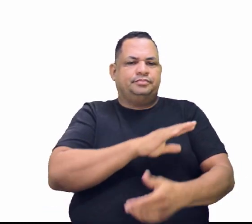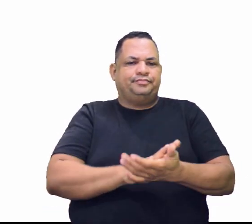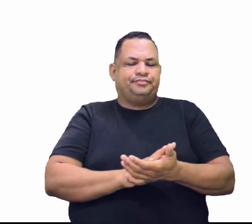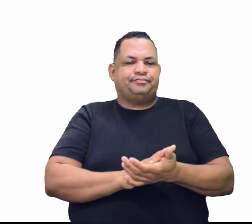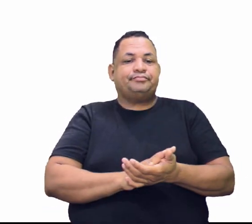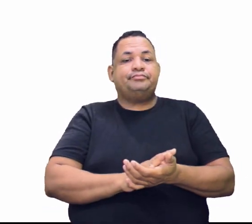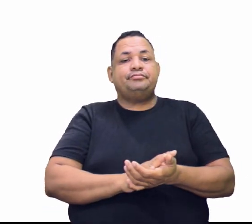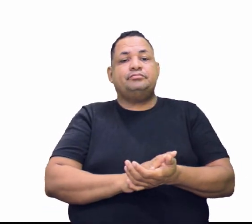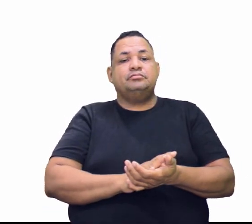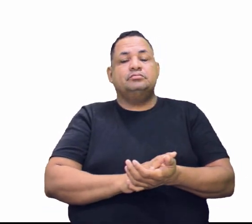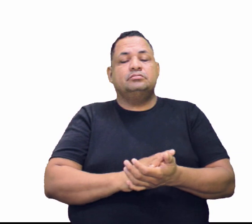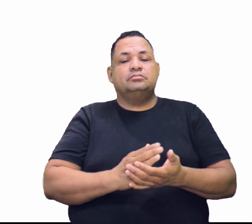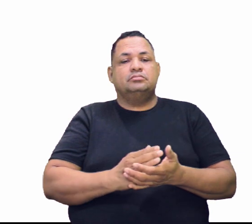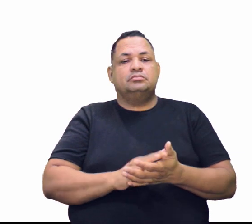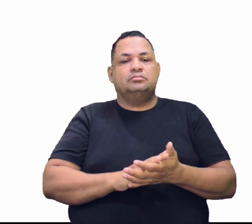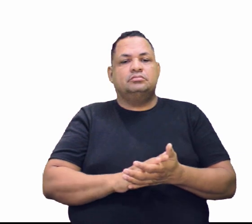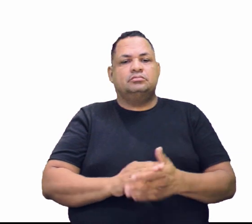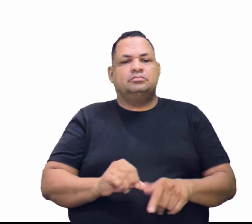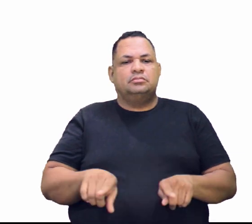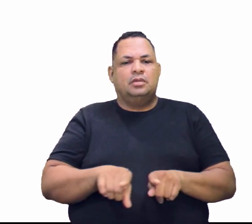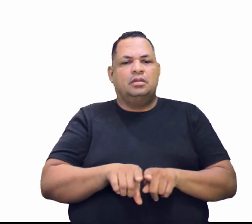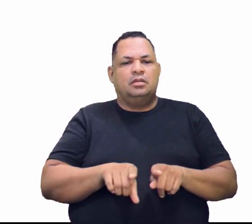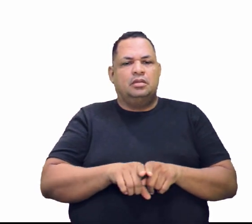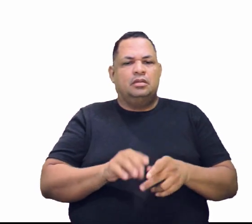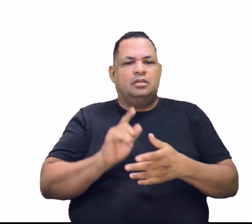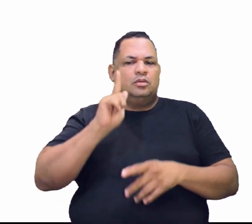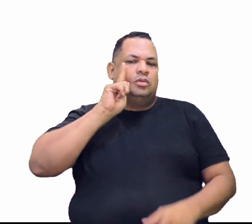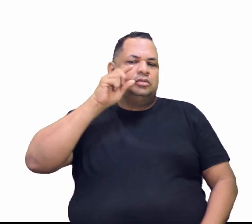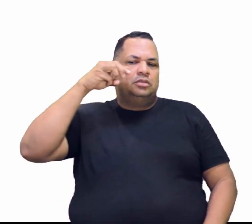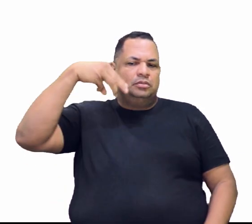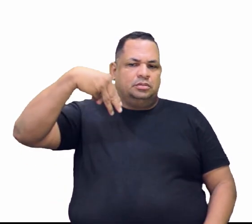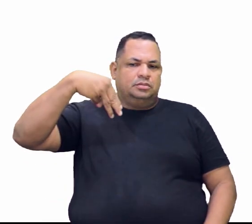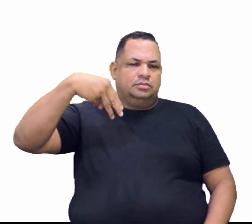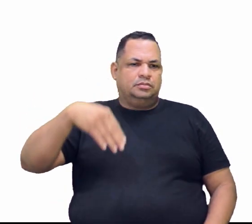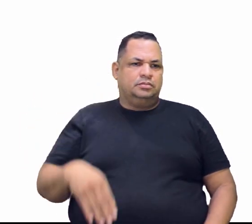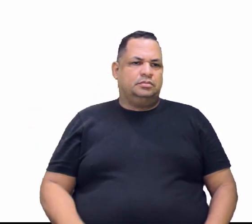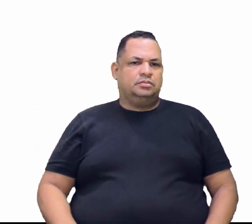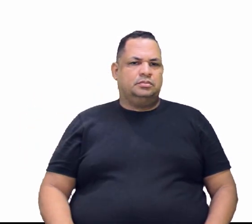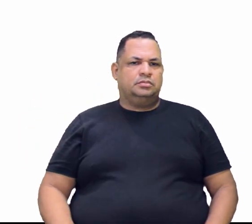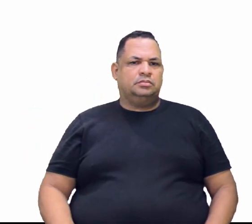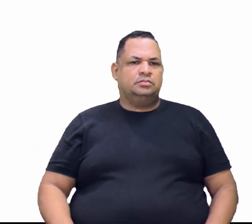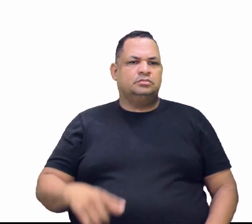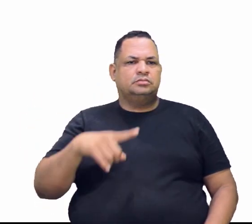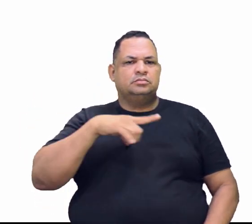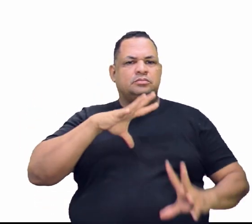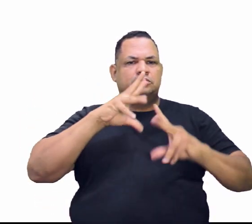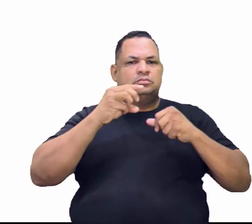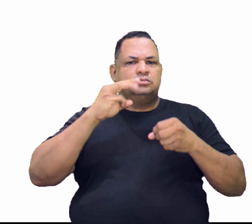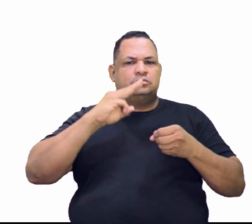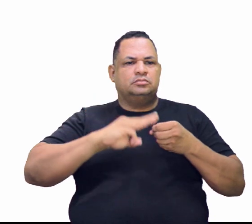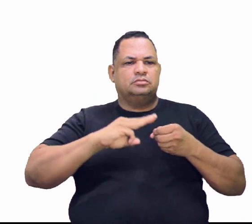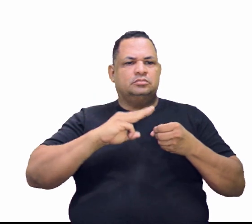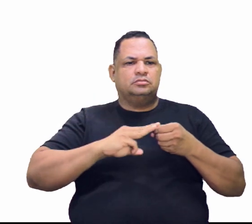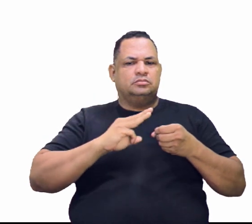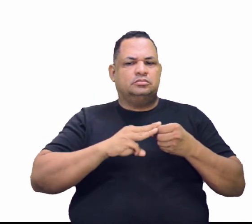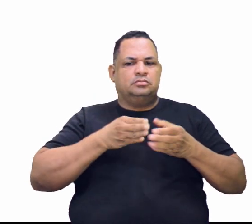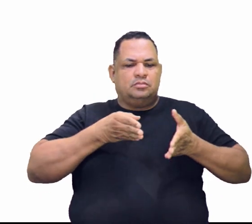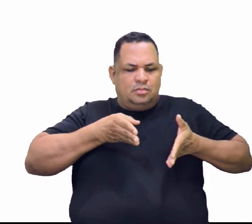Rondon cuidou em tomar algumas precauções, tais como exigir que seus